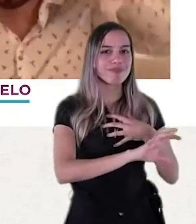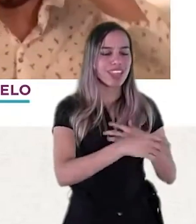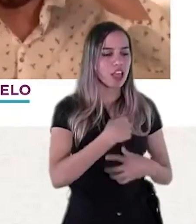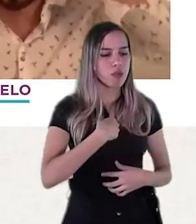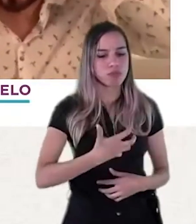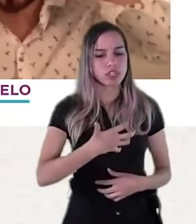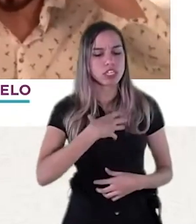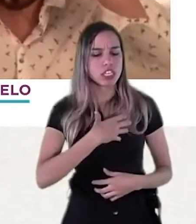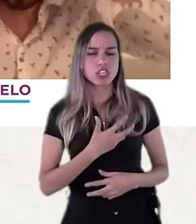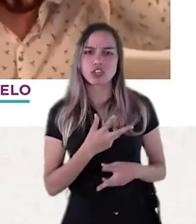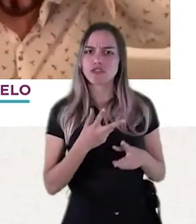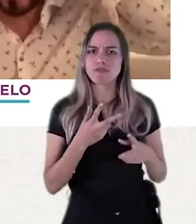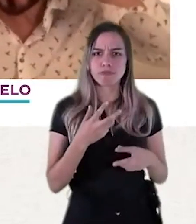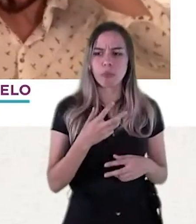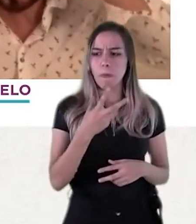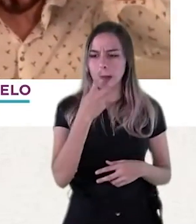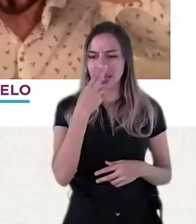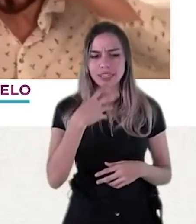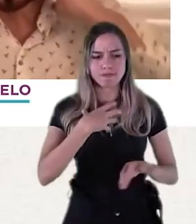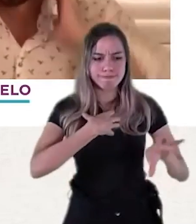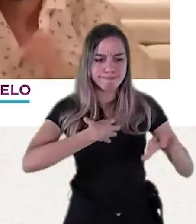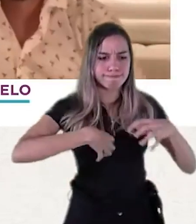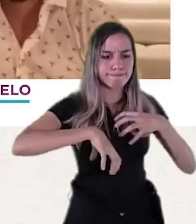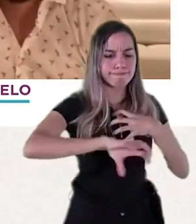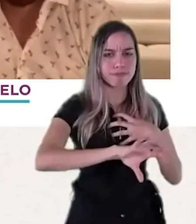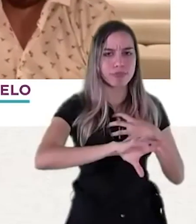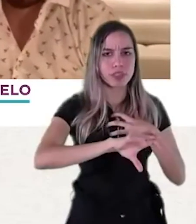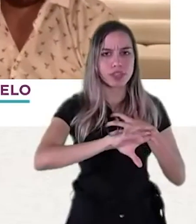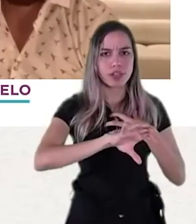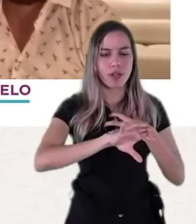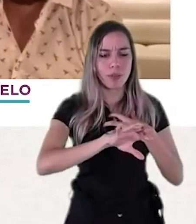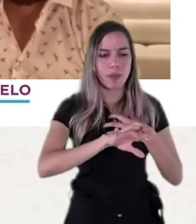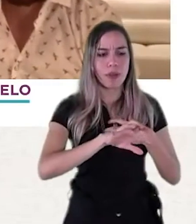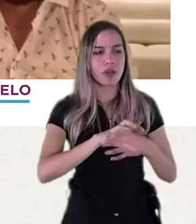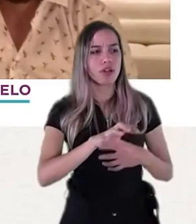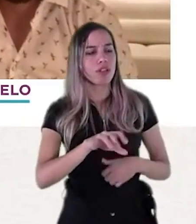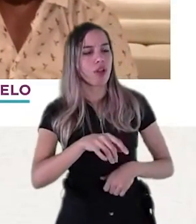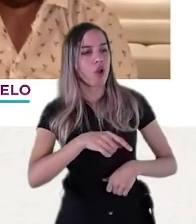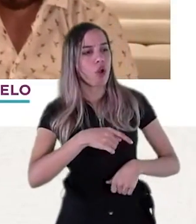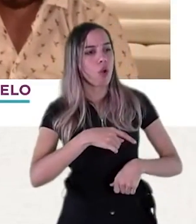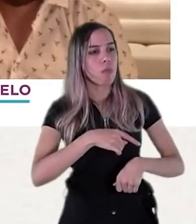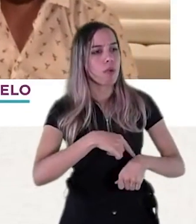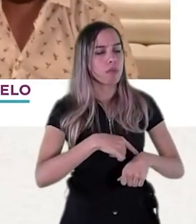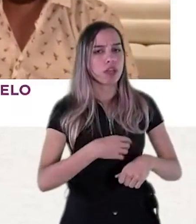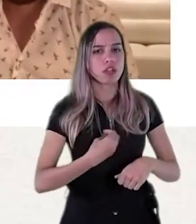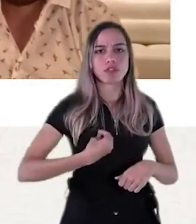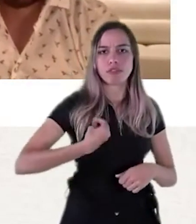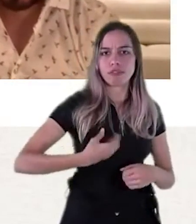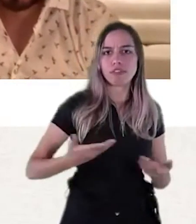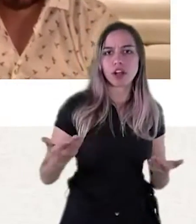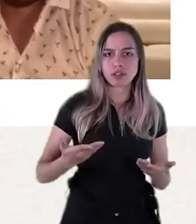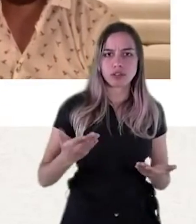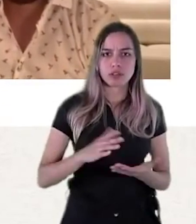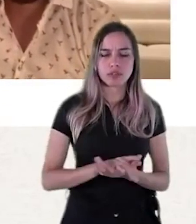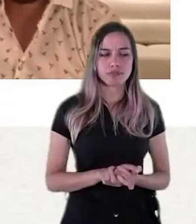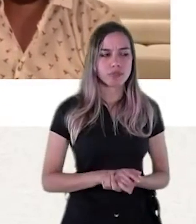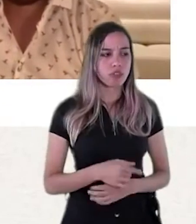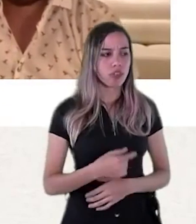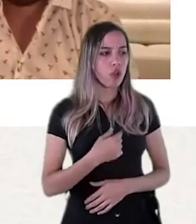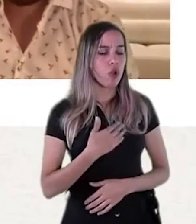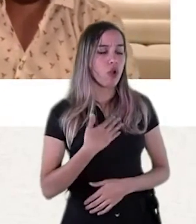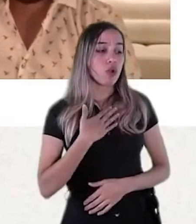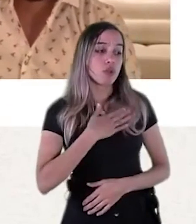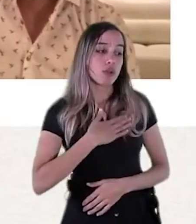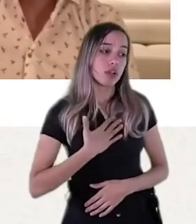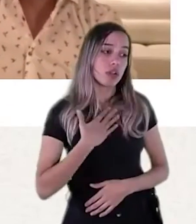sentindo, eu acabei de ler, com relação aos tempos que nós vivemos. Então, gostaria que você também fizesse